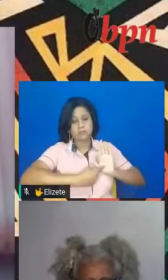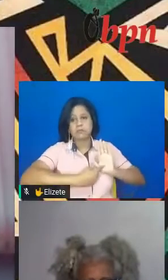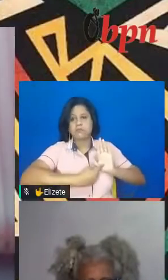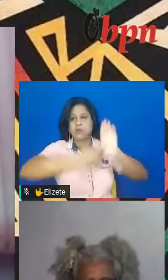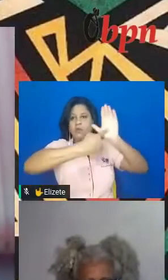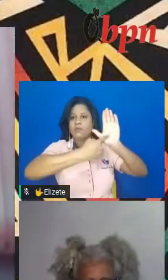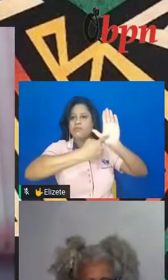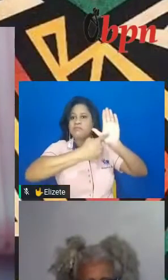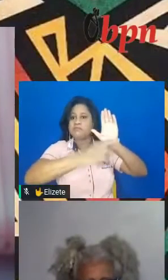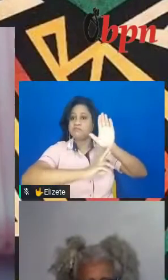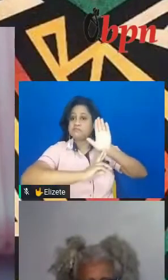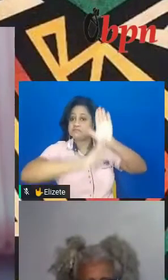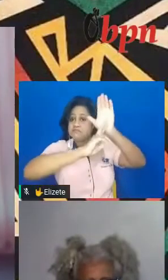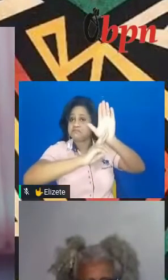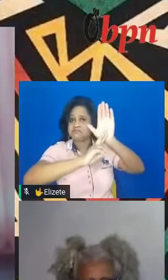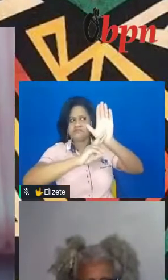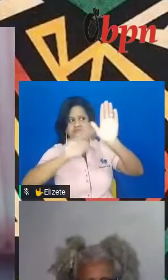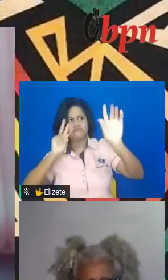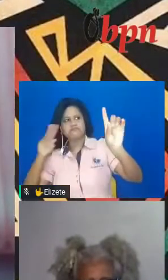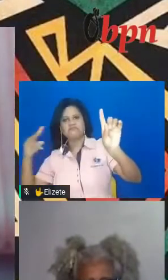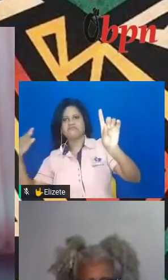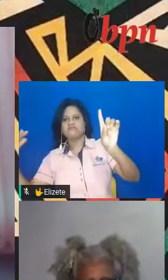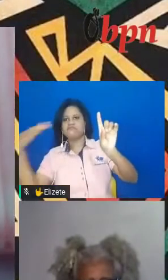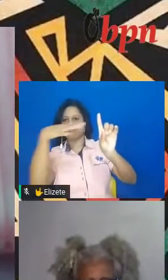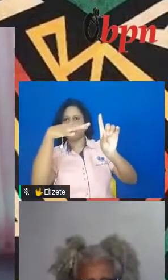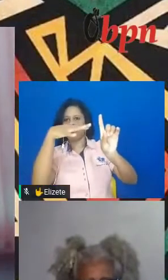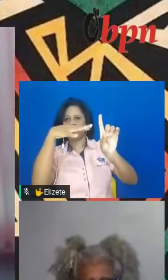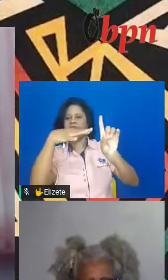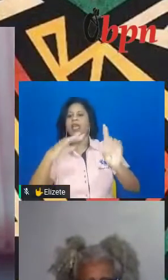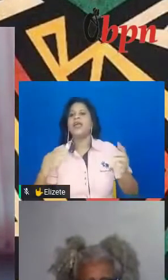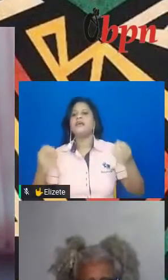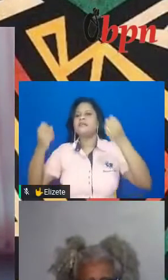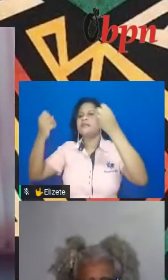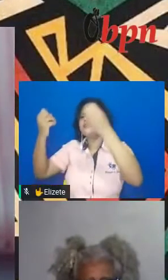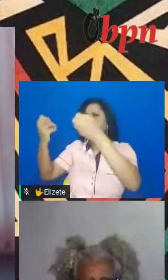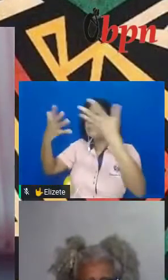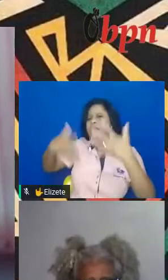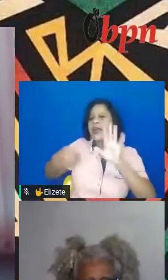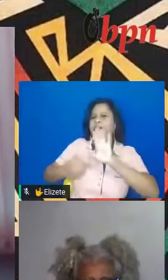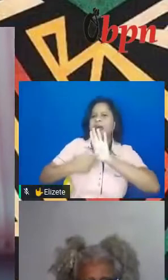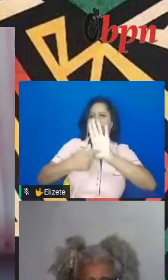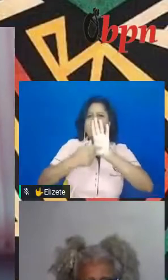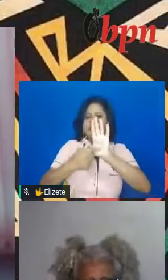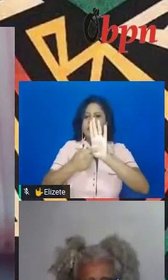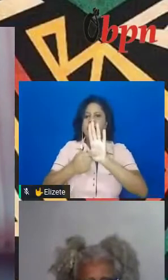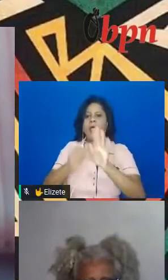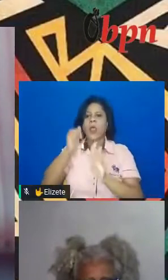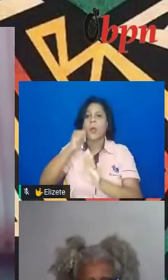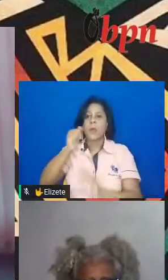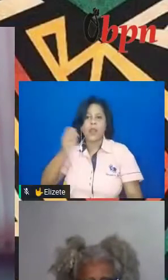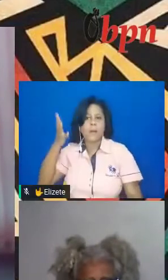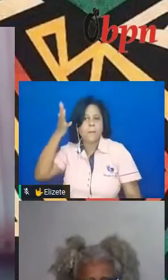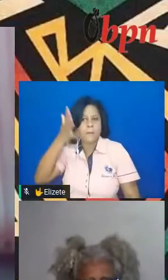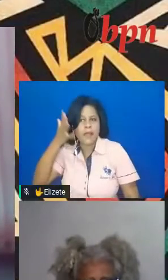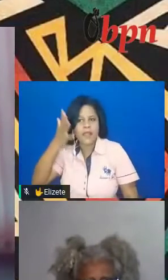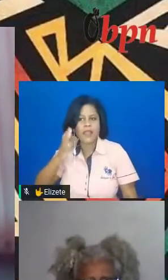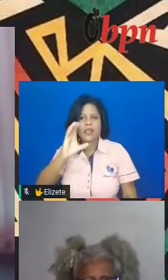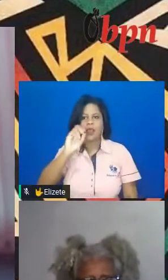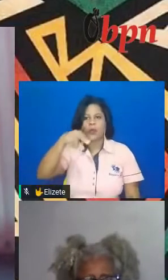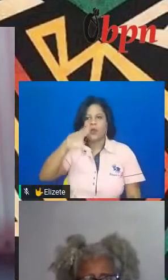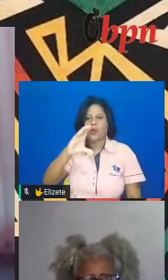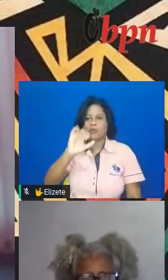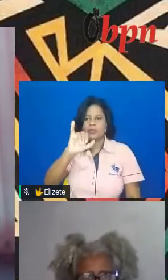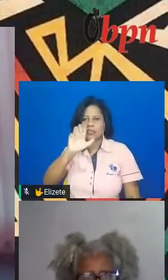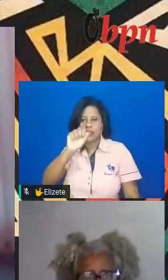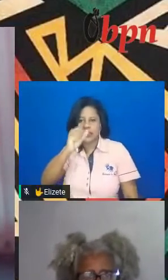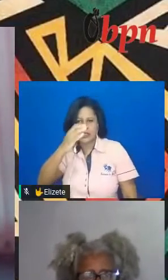em evidência. Então, eu quero apresentar a nossa conferencista, né, a Conceição Evaristo, né, que muito prontamente atendeu o